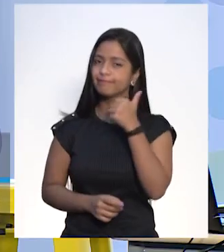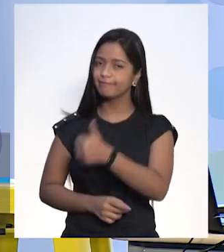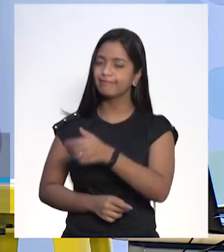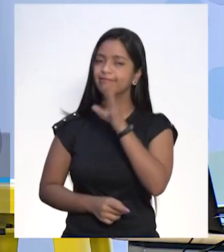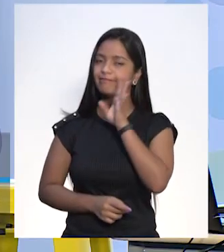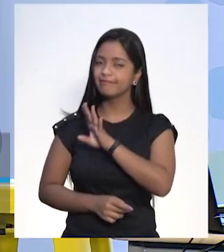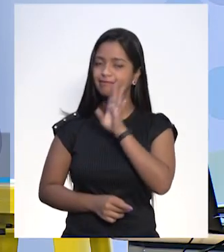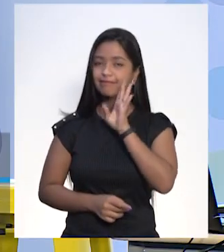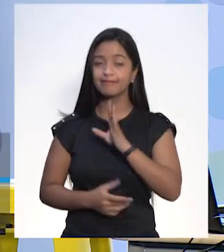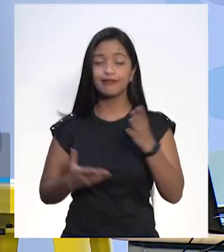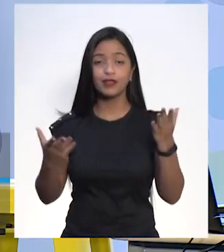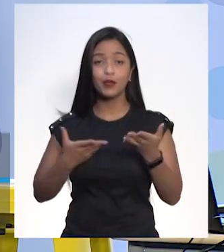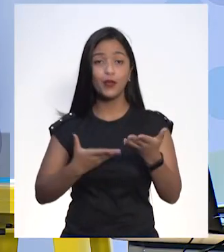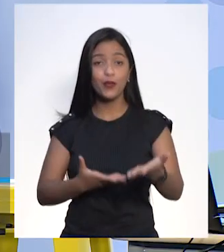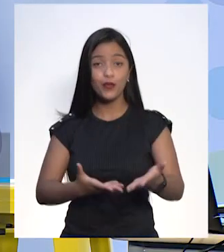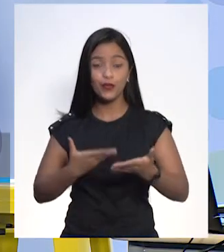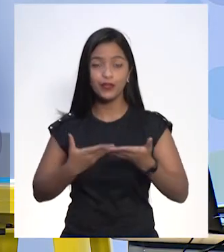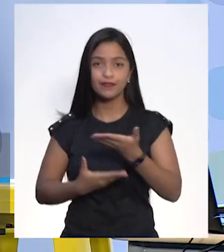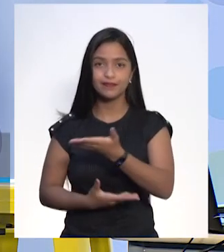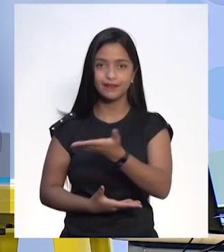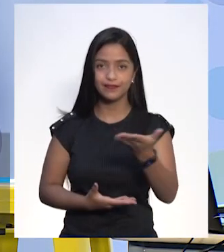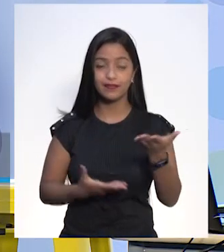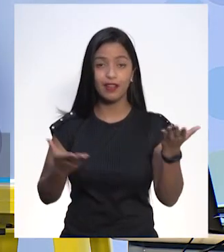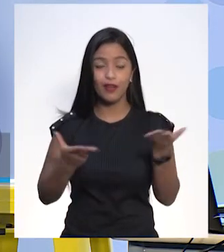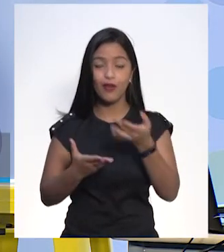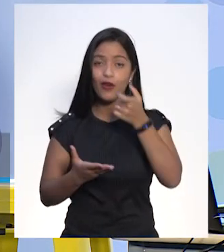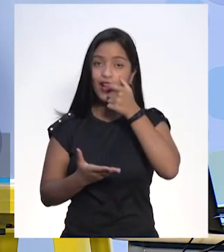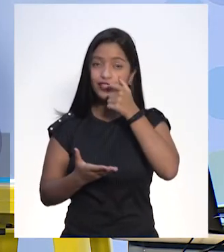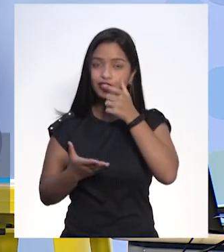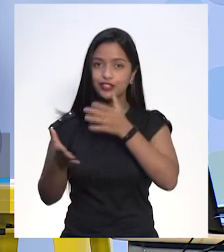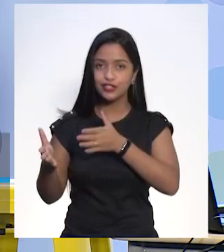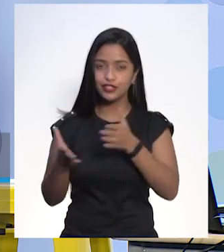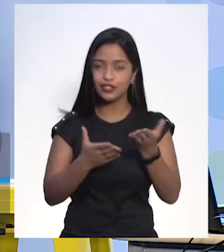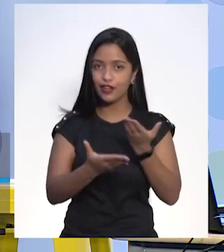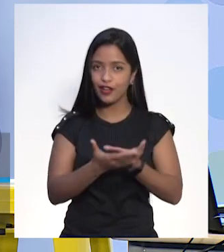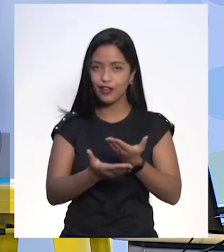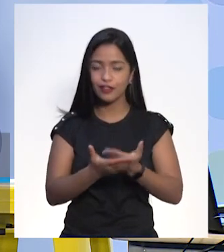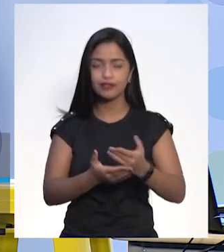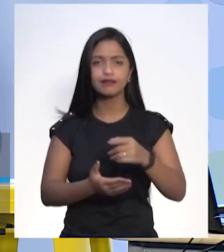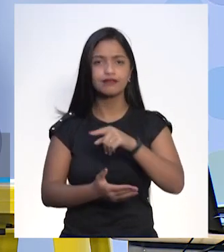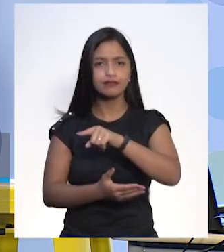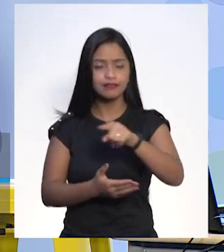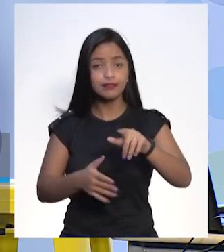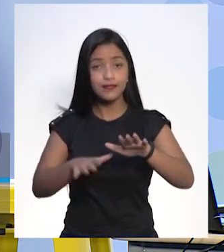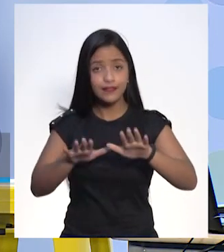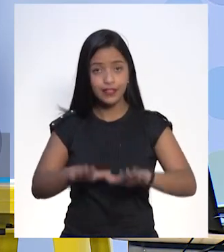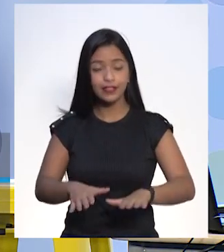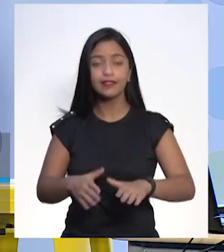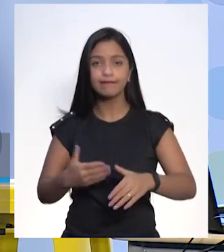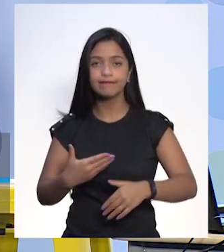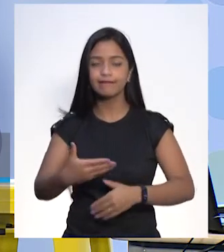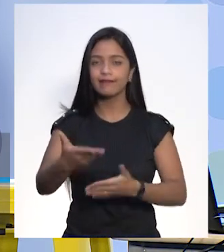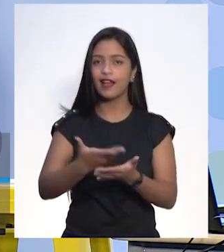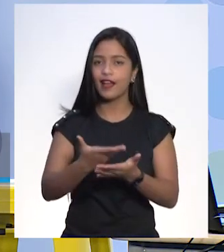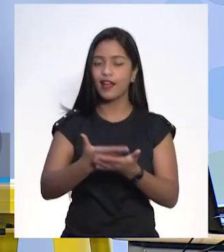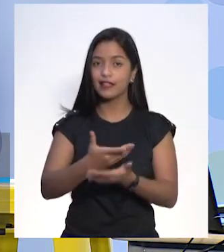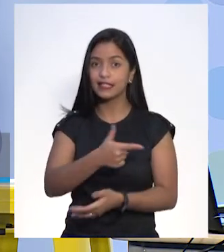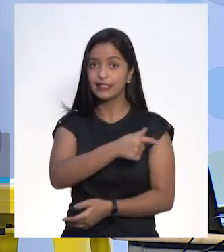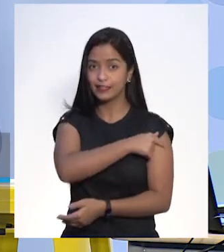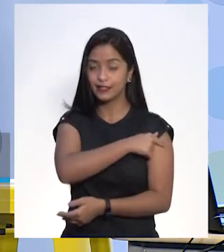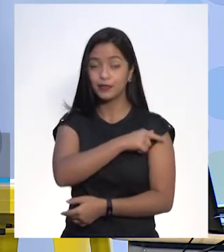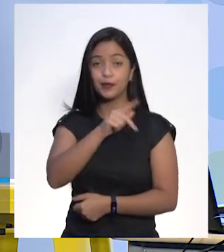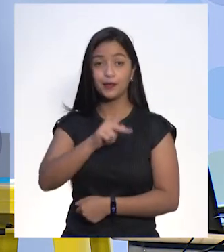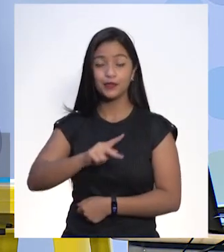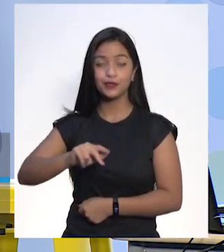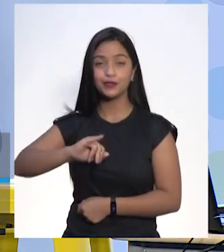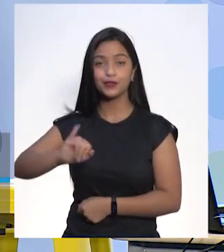deixar um convite para o pessoal que está aqui assistindo as aulas do sexto ano, ficar também para assistir a aula do 7º ano. O professor Jonas vai conduzir